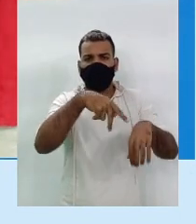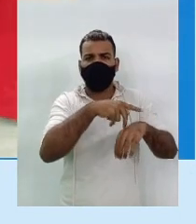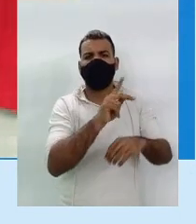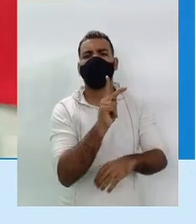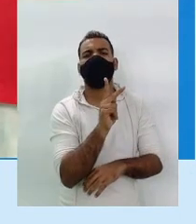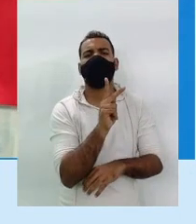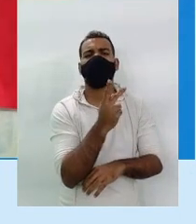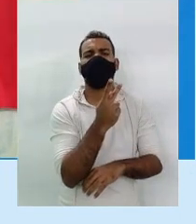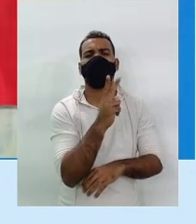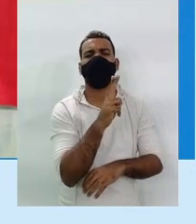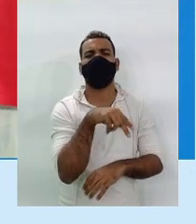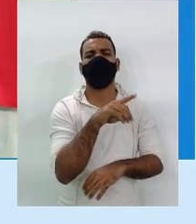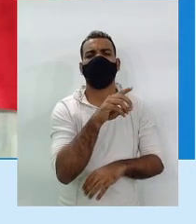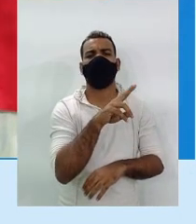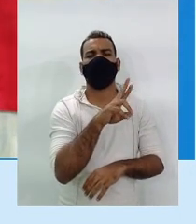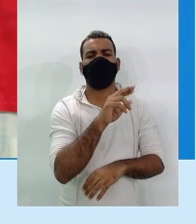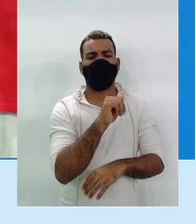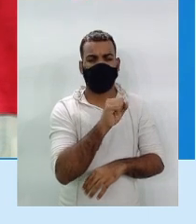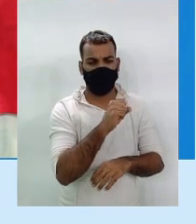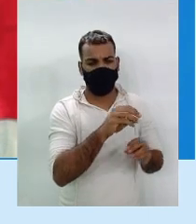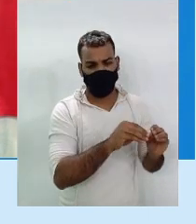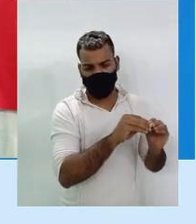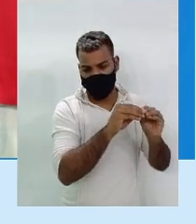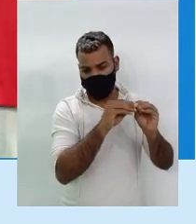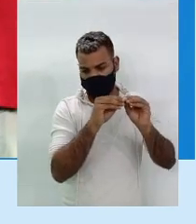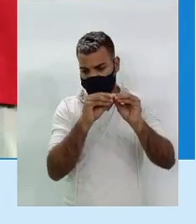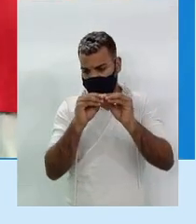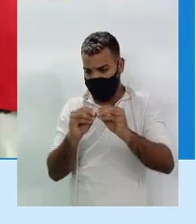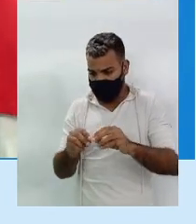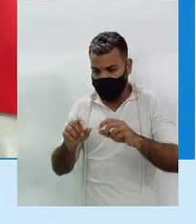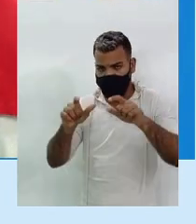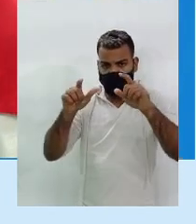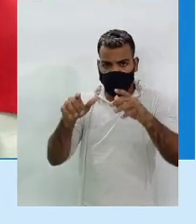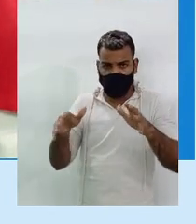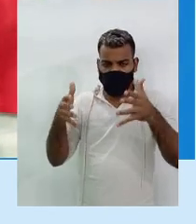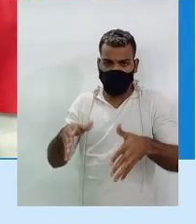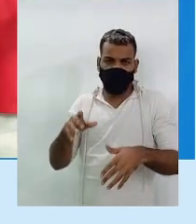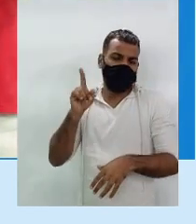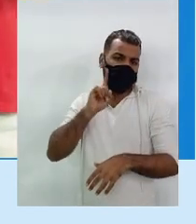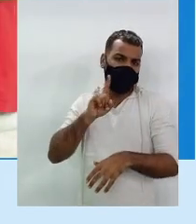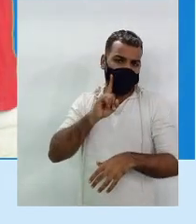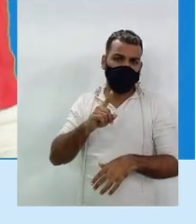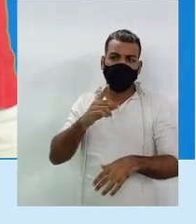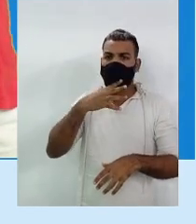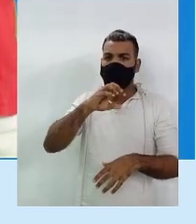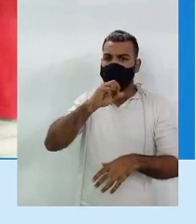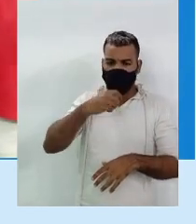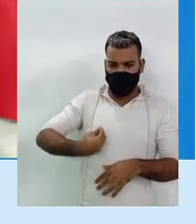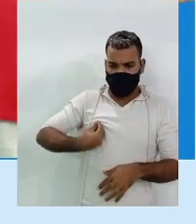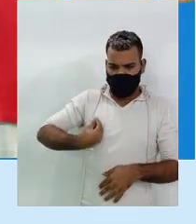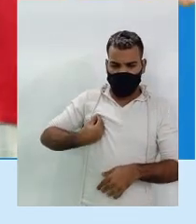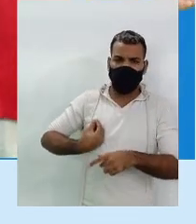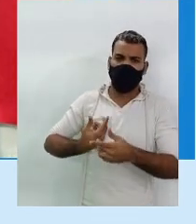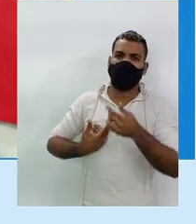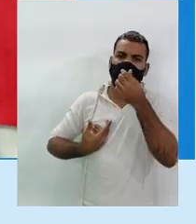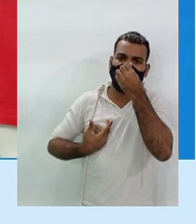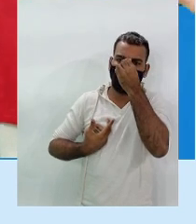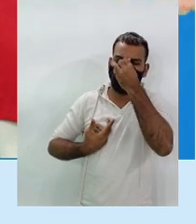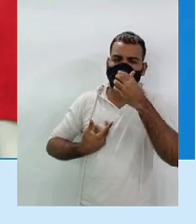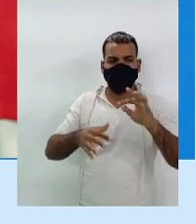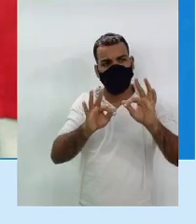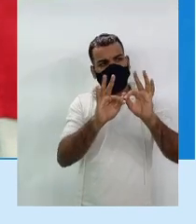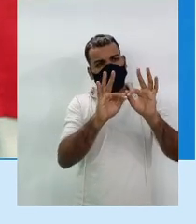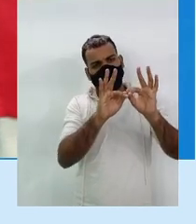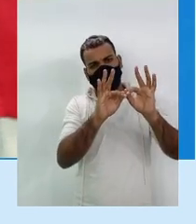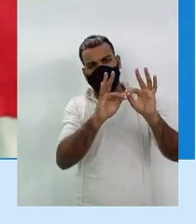outros, chegando aos Estados Unidos, onde o seu pai está, certo? Porque ele perdera a família, os que